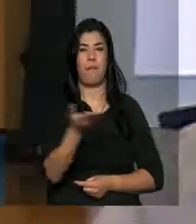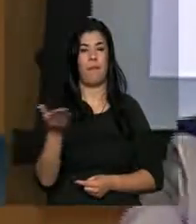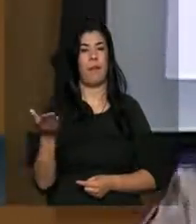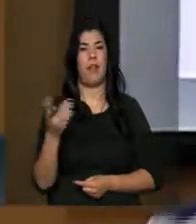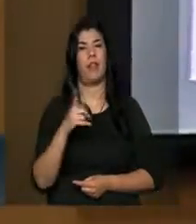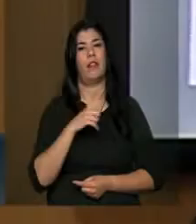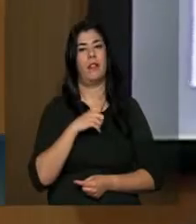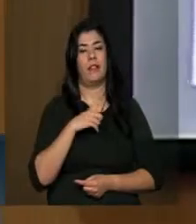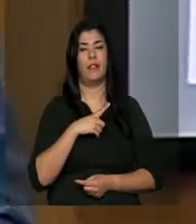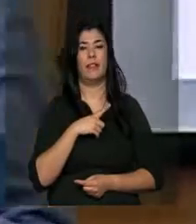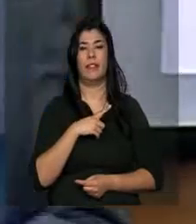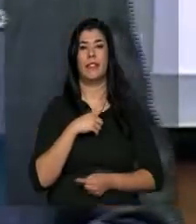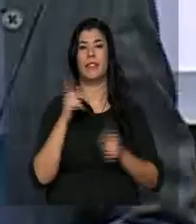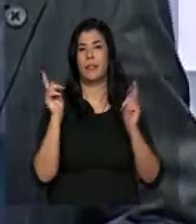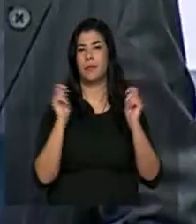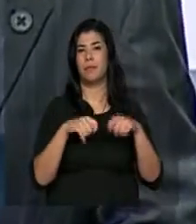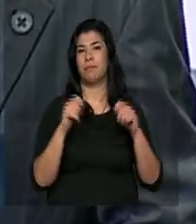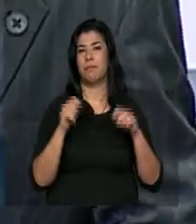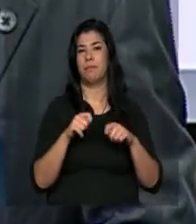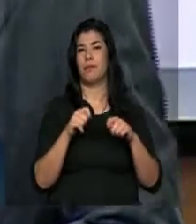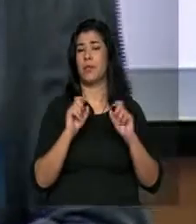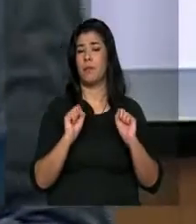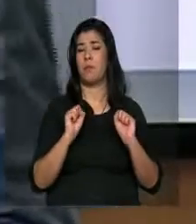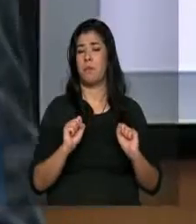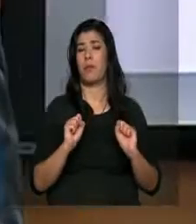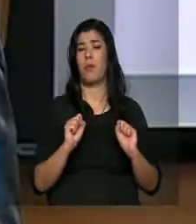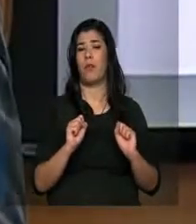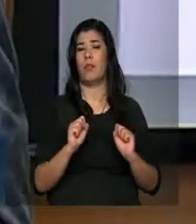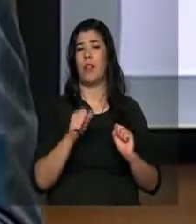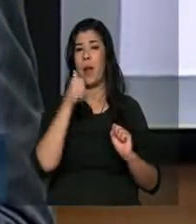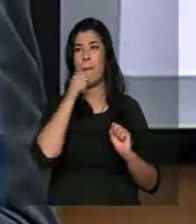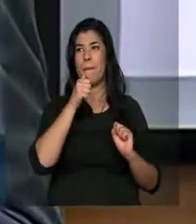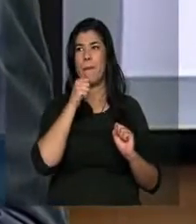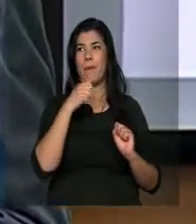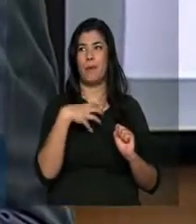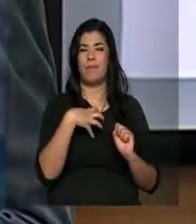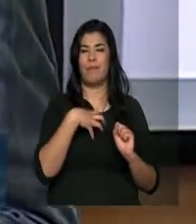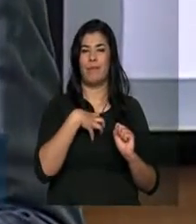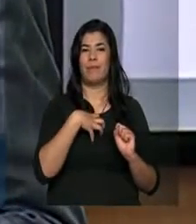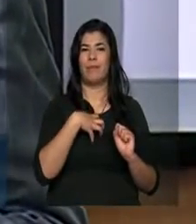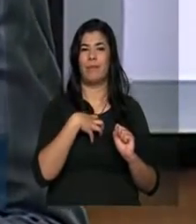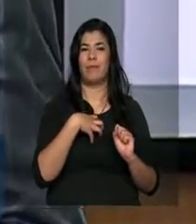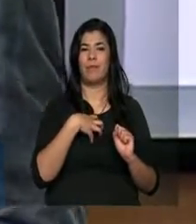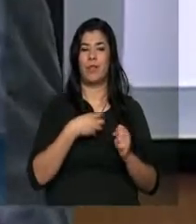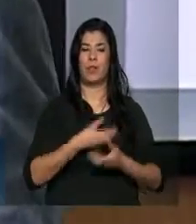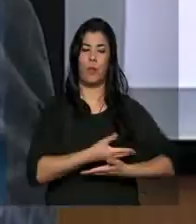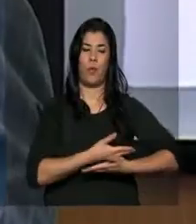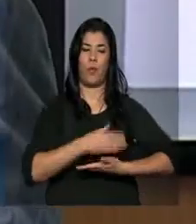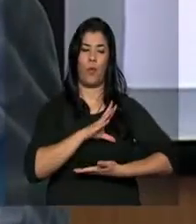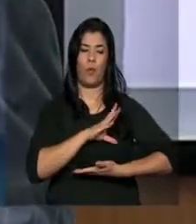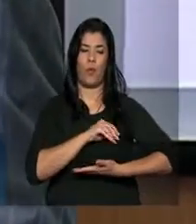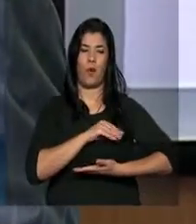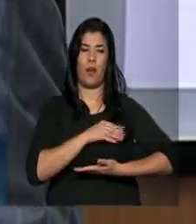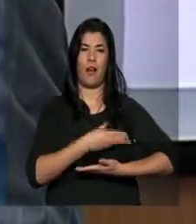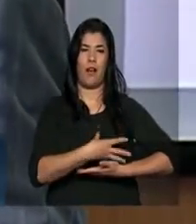que estão com a capacidade de fazer a doação de leite. Então, podendo atingi-las de uma maneira muito